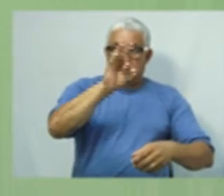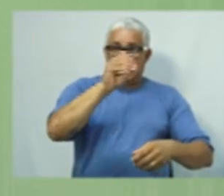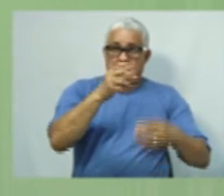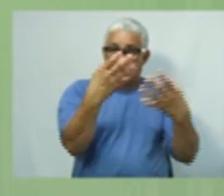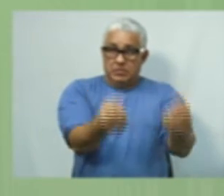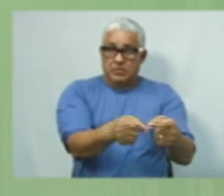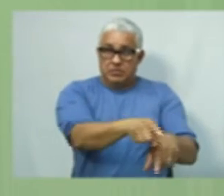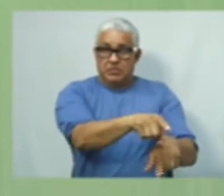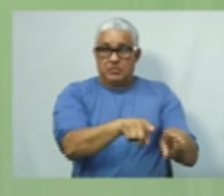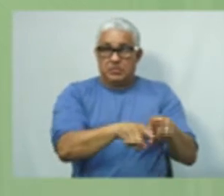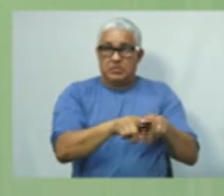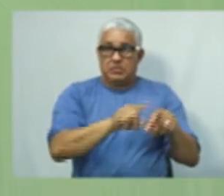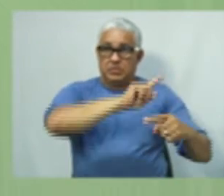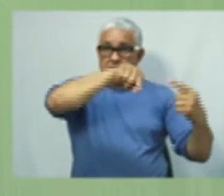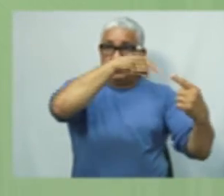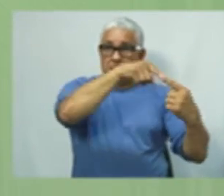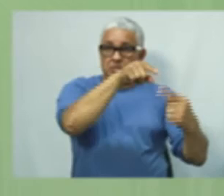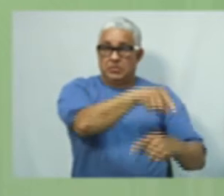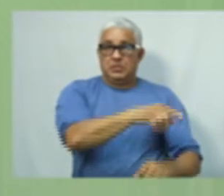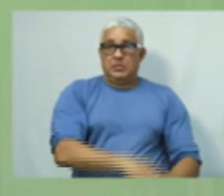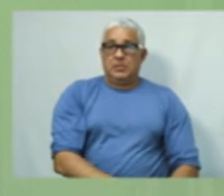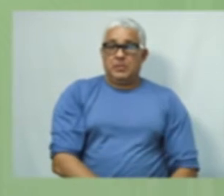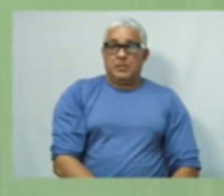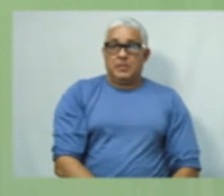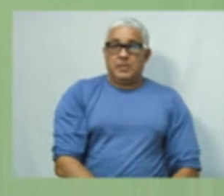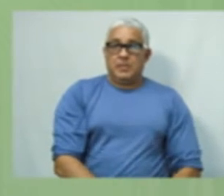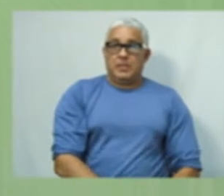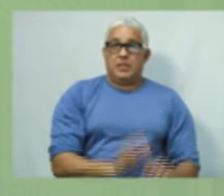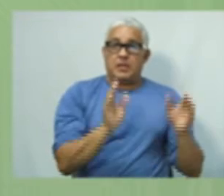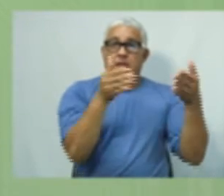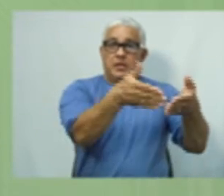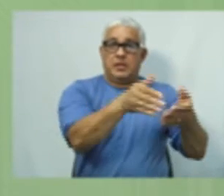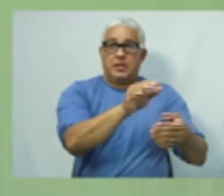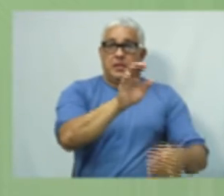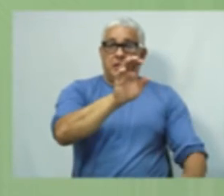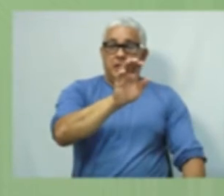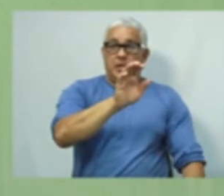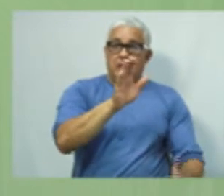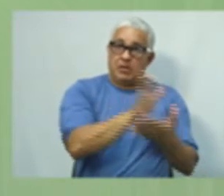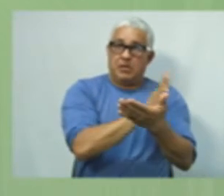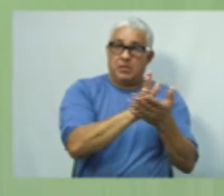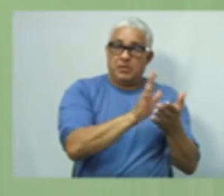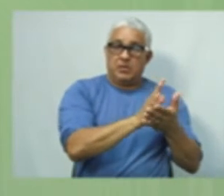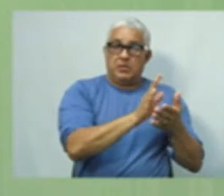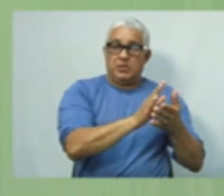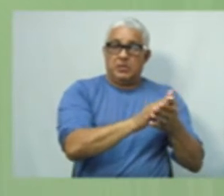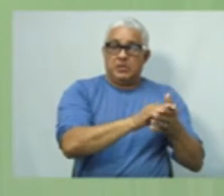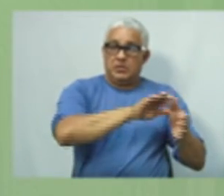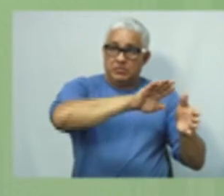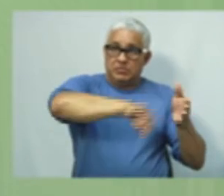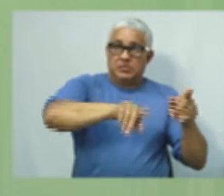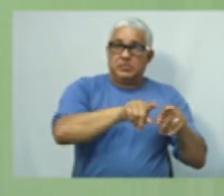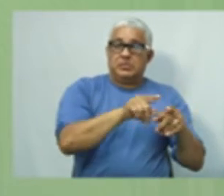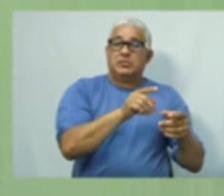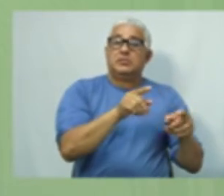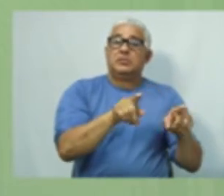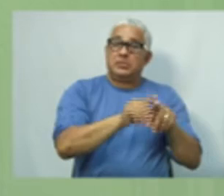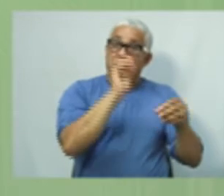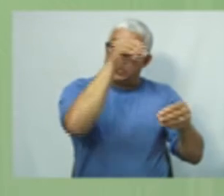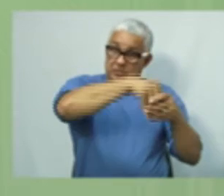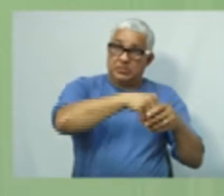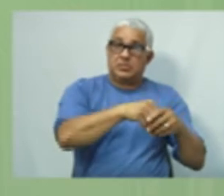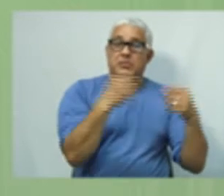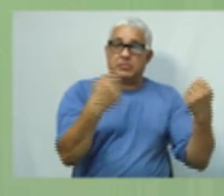aceitável, com objetividade, dando ênfase à exceção. Isso é importante. Além disso, deve